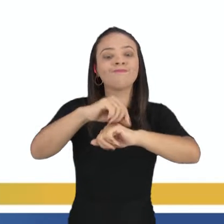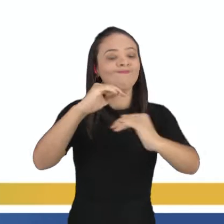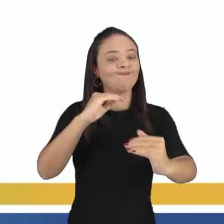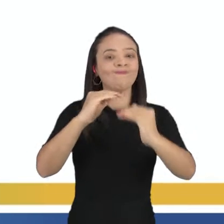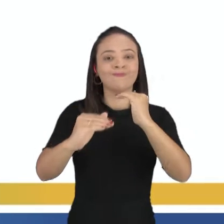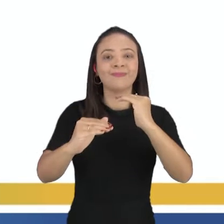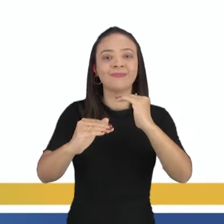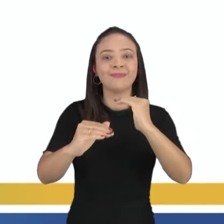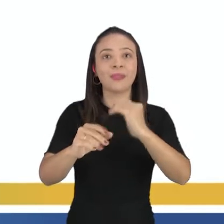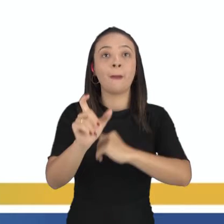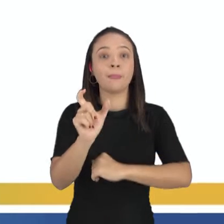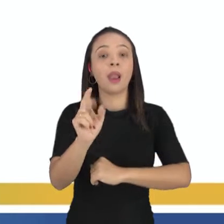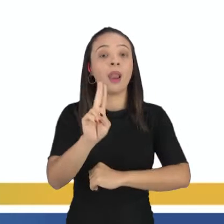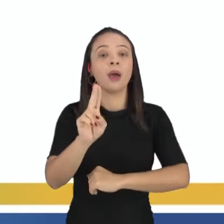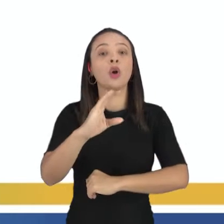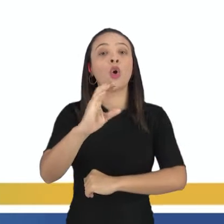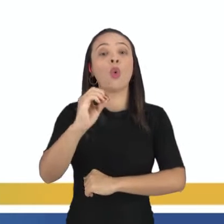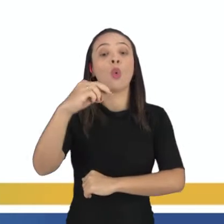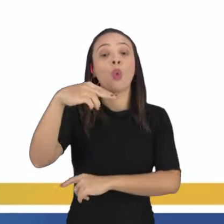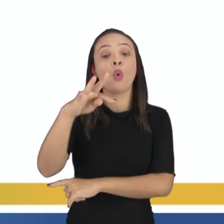contra-argumentando. É como a palavra diz,